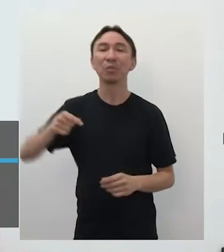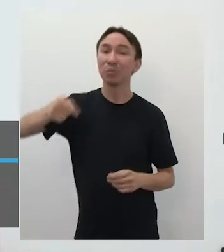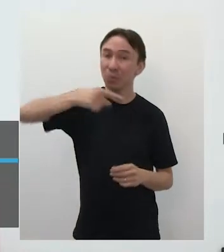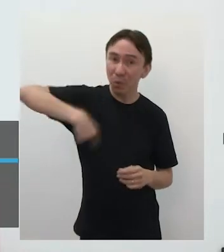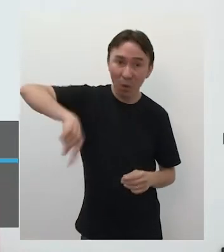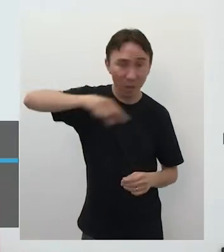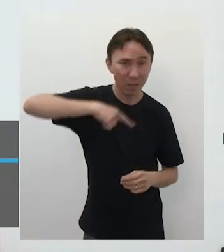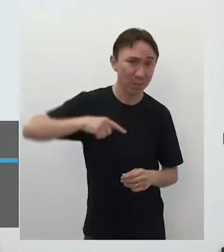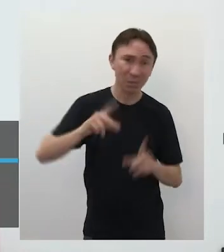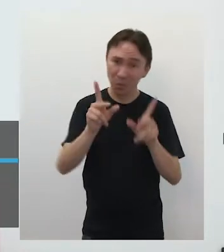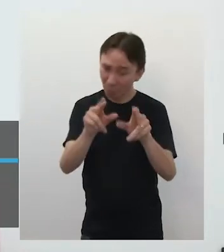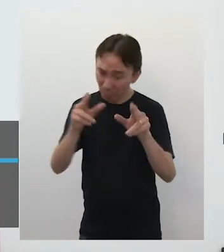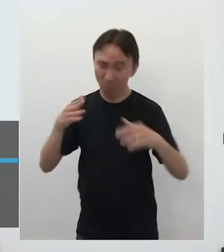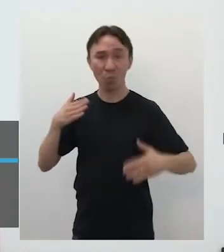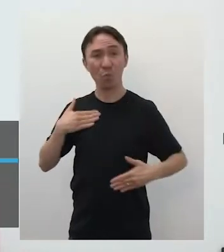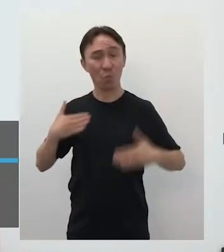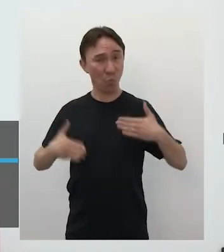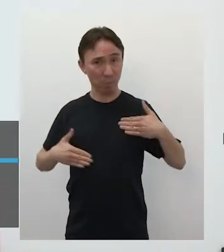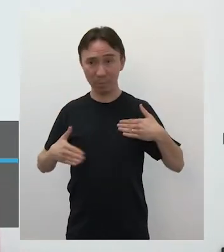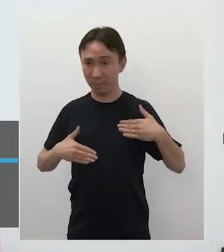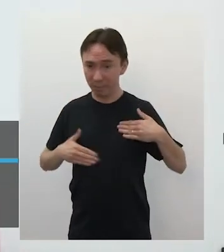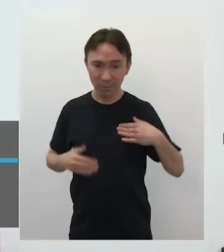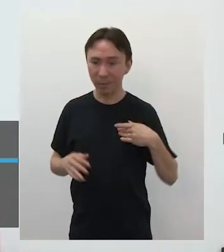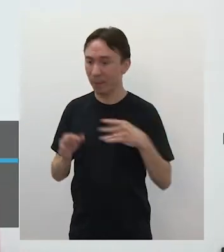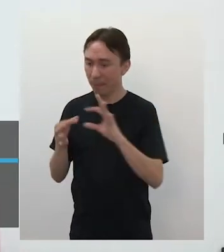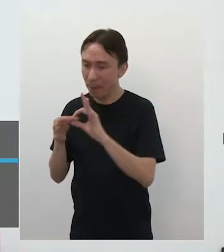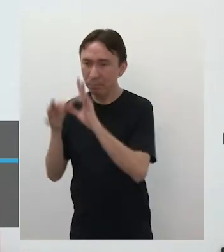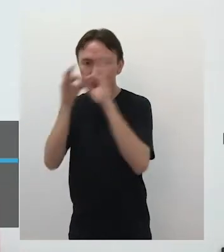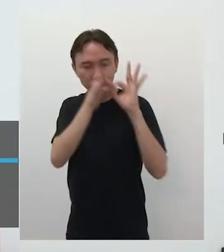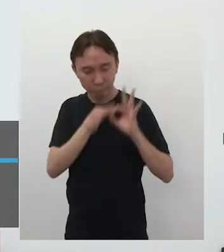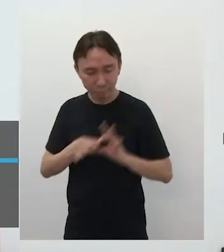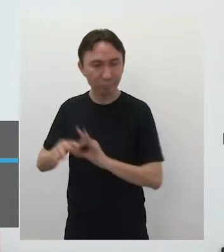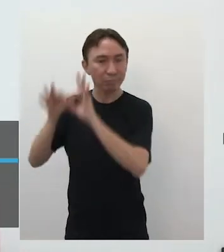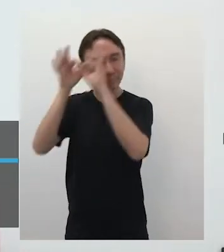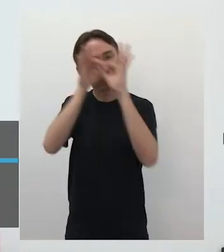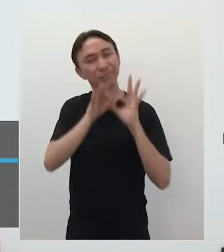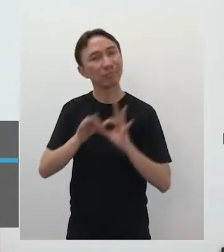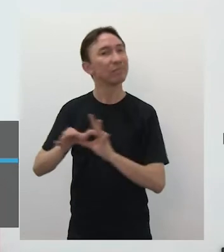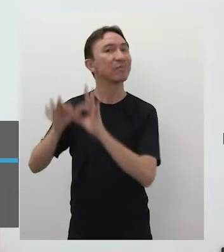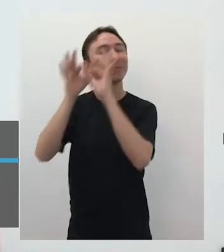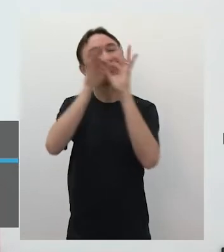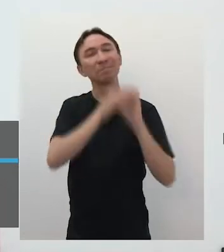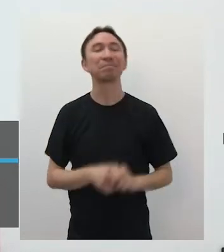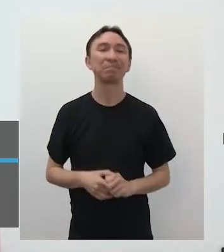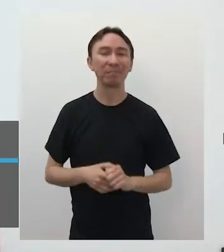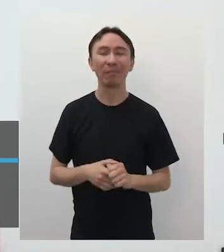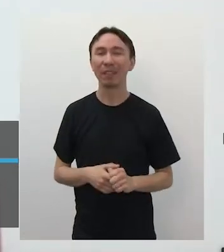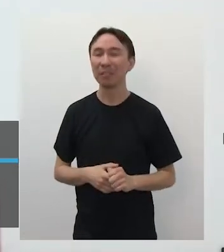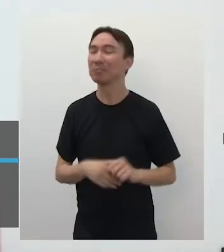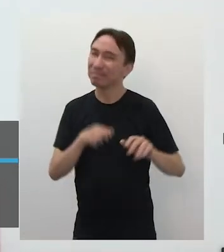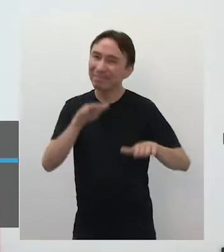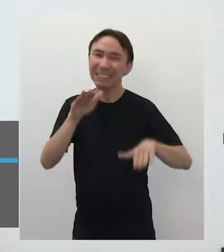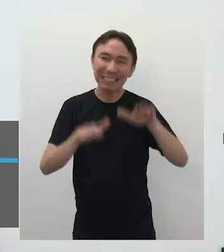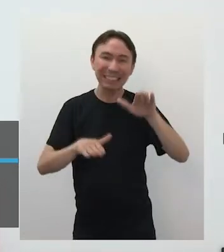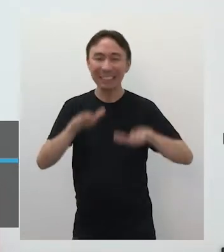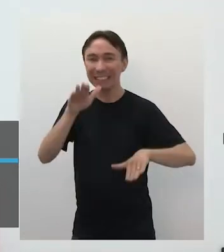questões pedagógicas, aos funcionários da diretoria, aos diretores de centro de núcleos